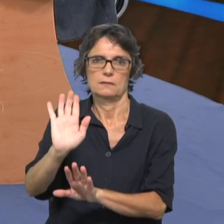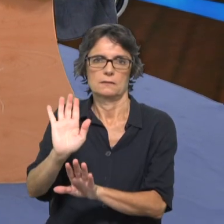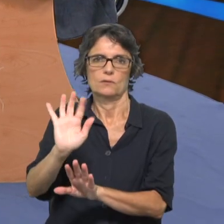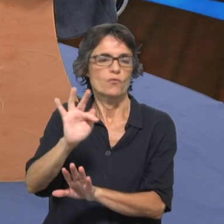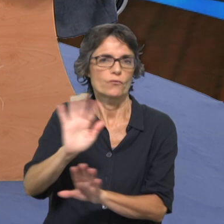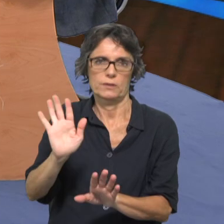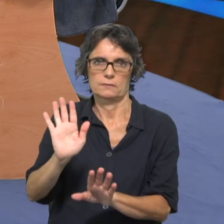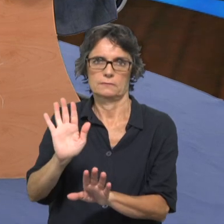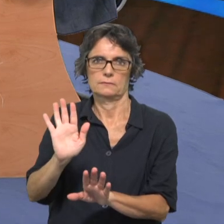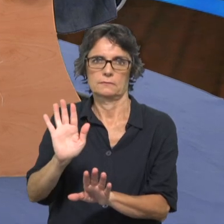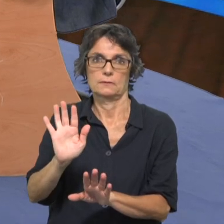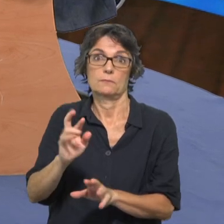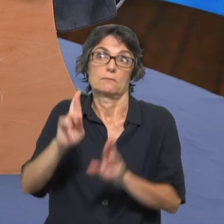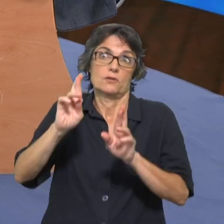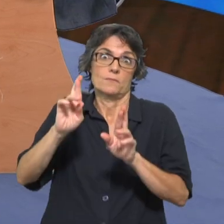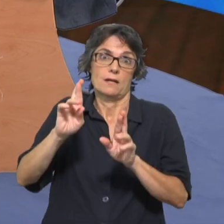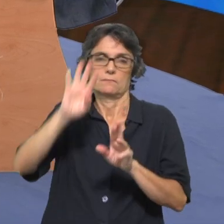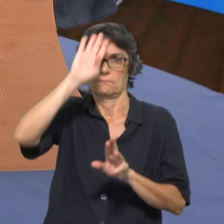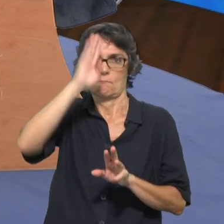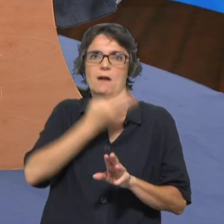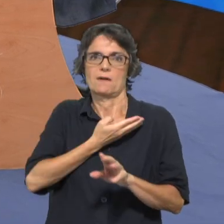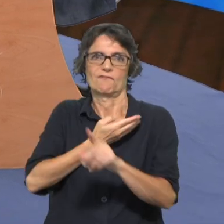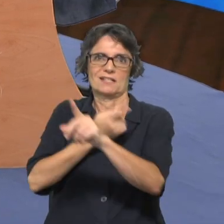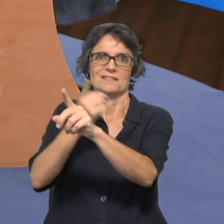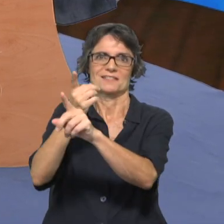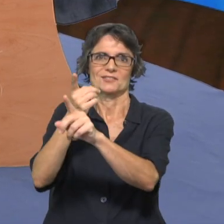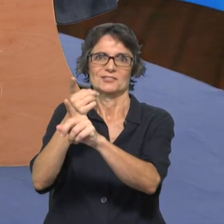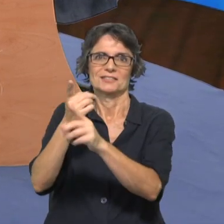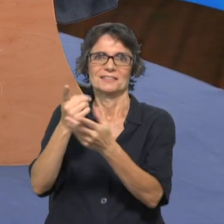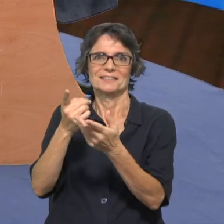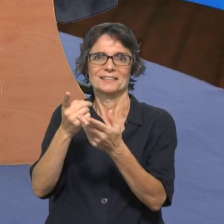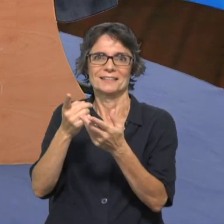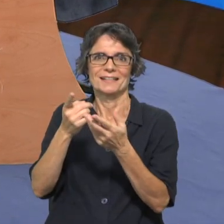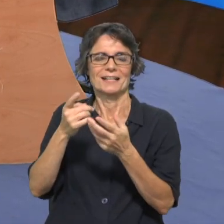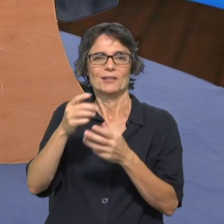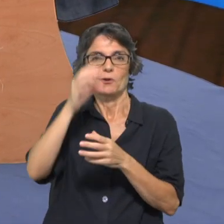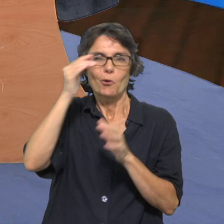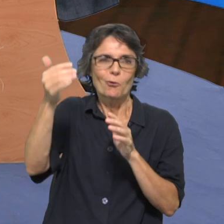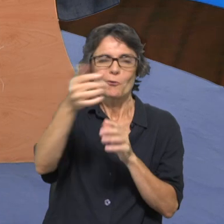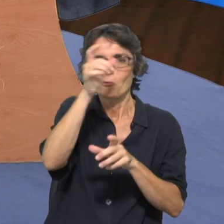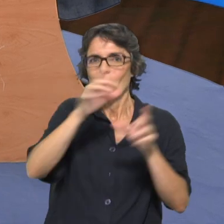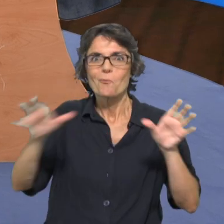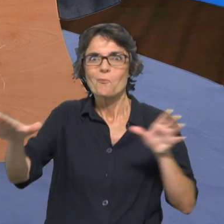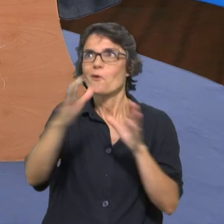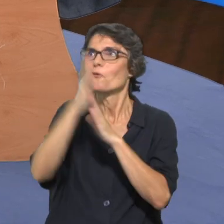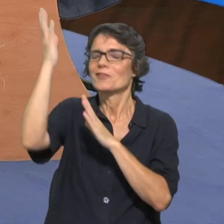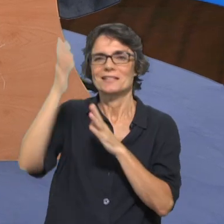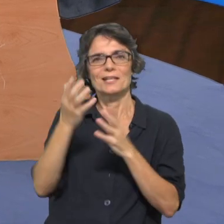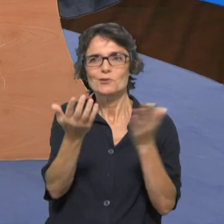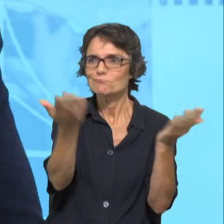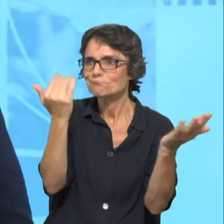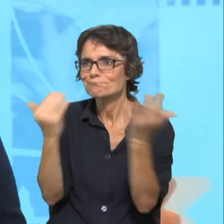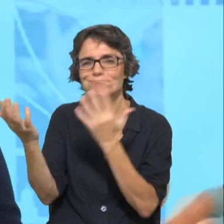tenho muita esperança que o Papa Francisco ouça o clamor do povo de Deus na sua